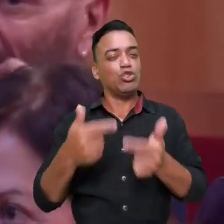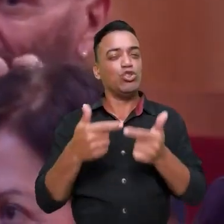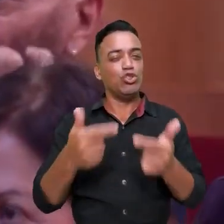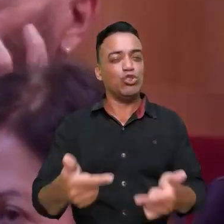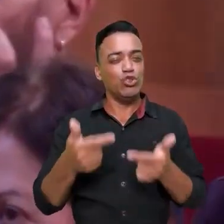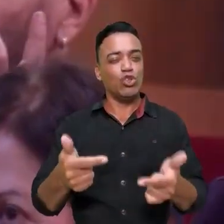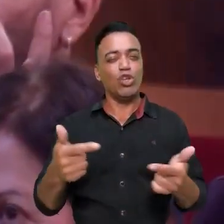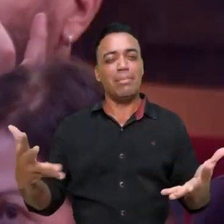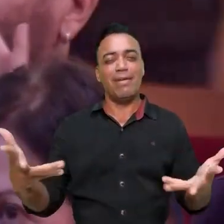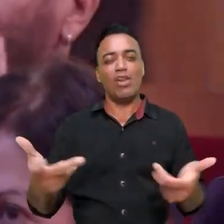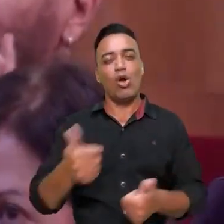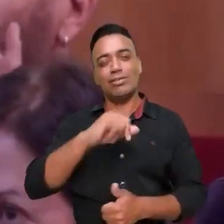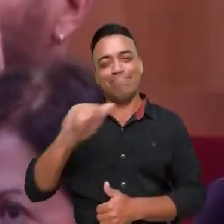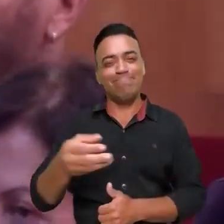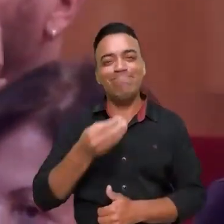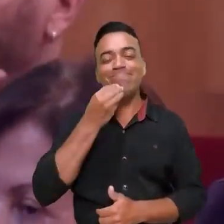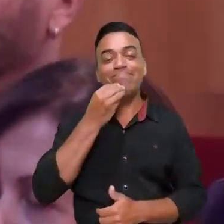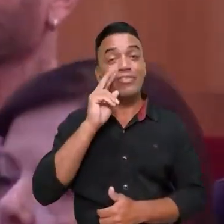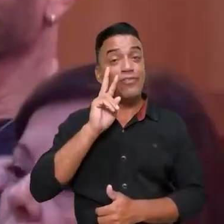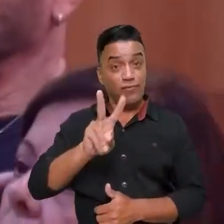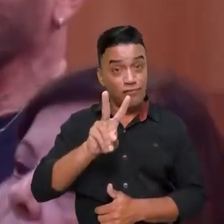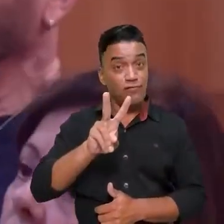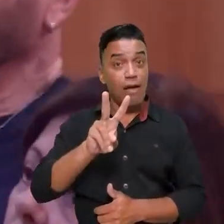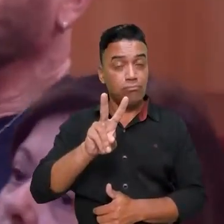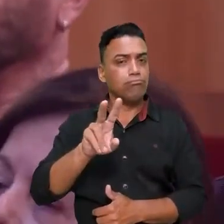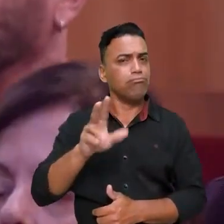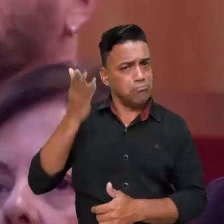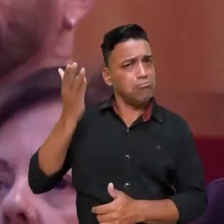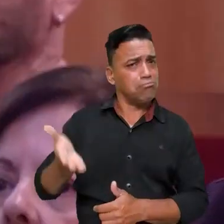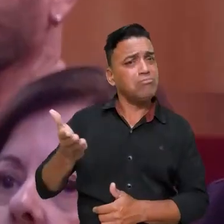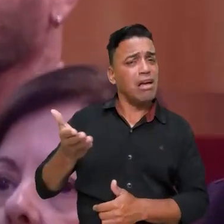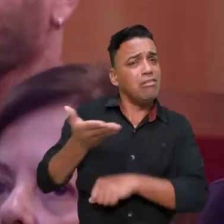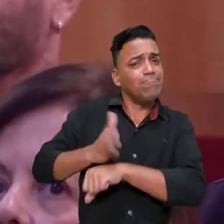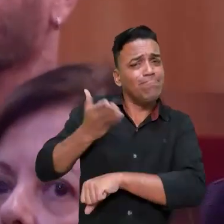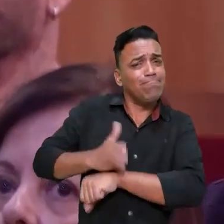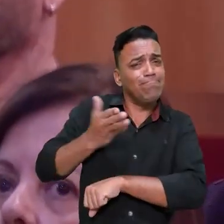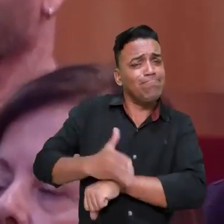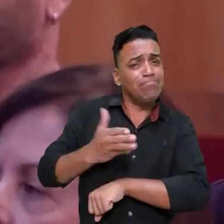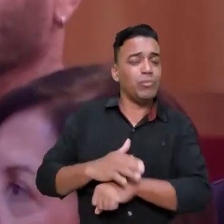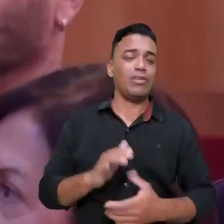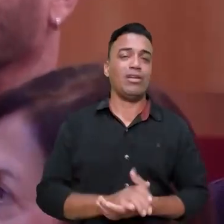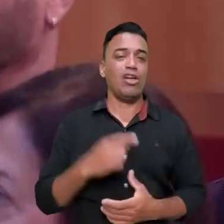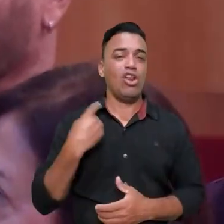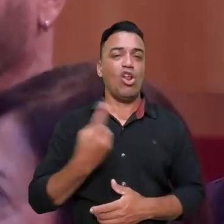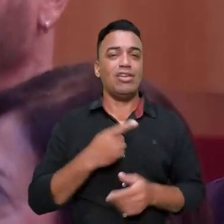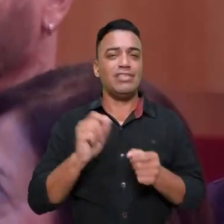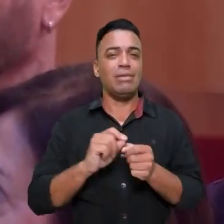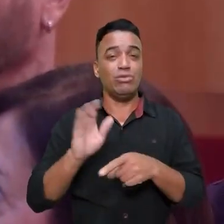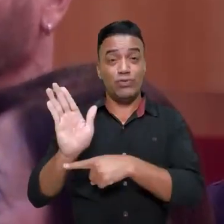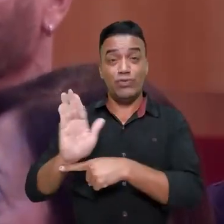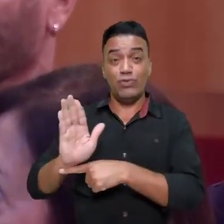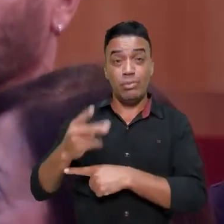a maravilhosa oportunidade de ver isso em ele, na prática. Nós fizemos 2